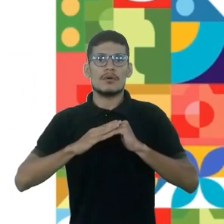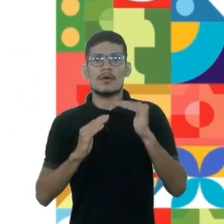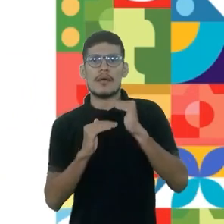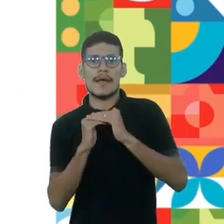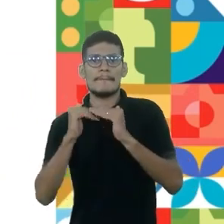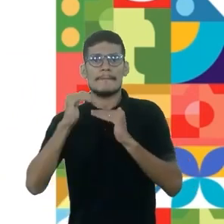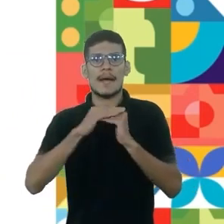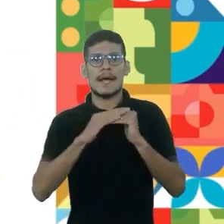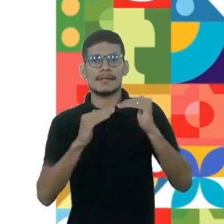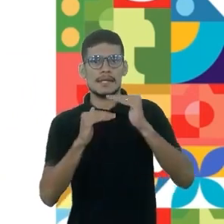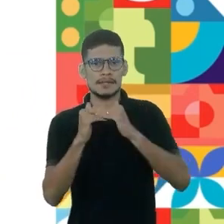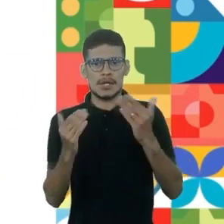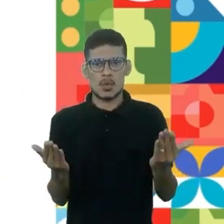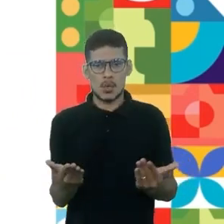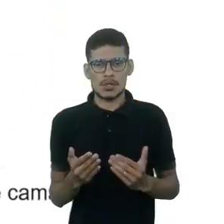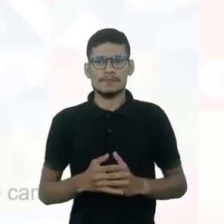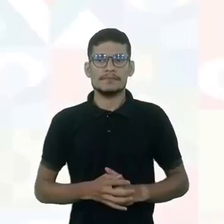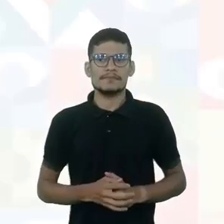camadas.